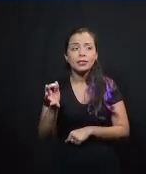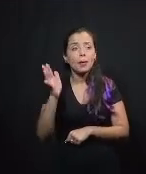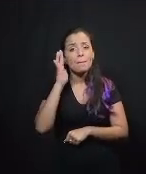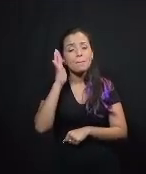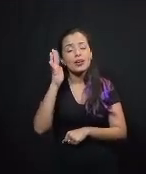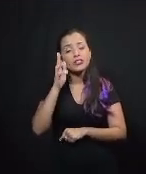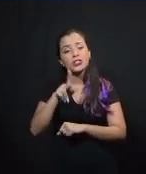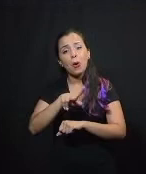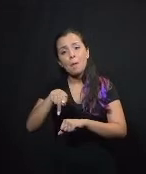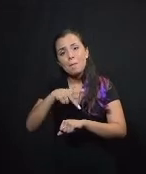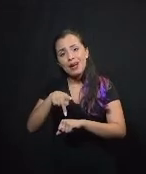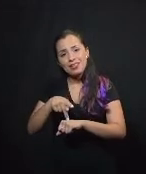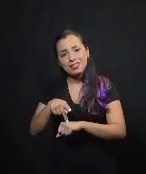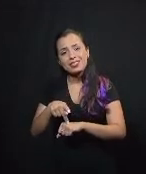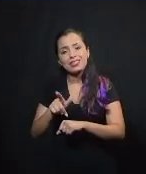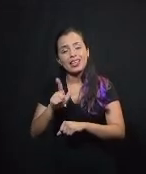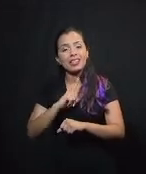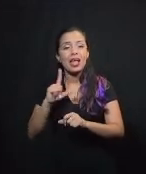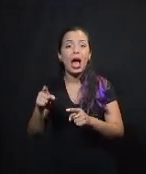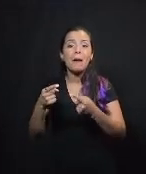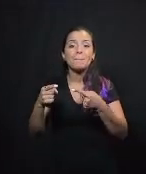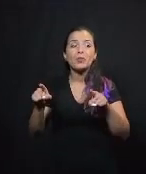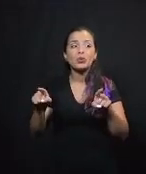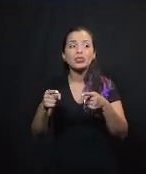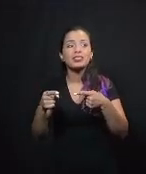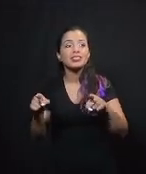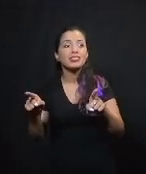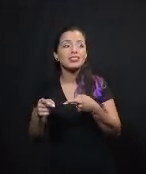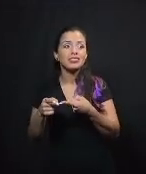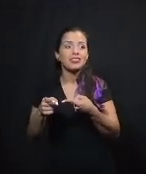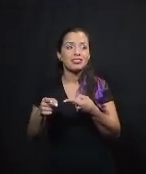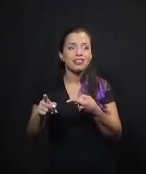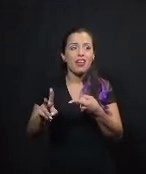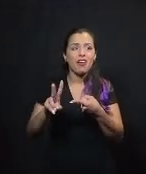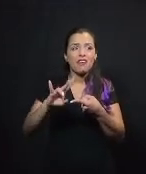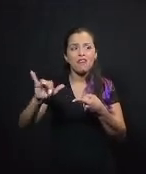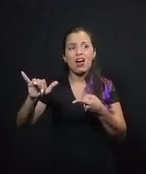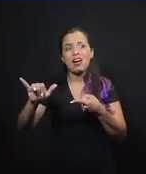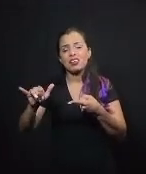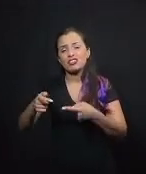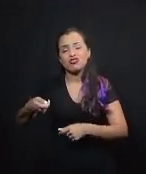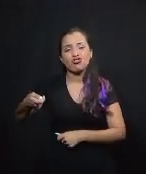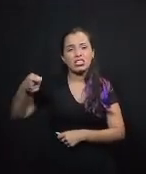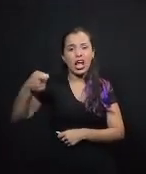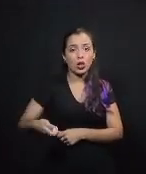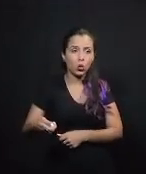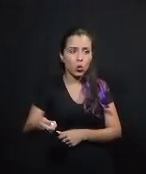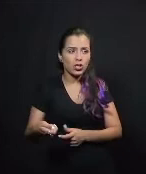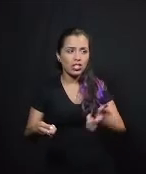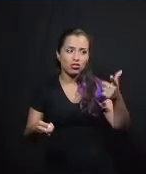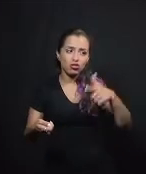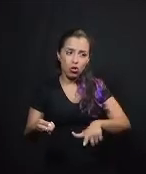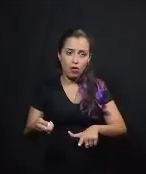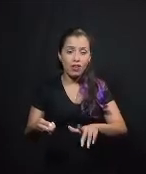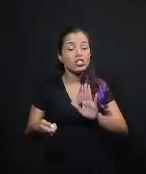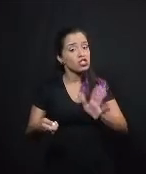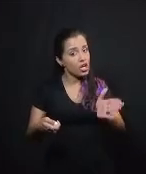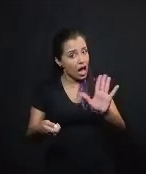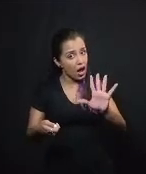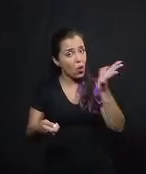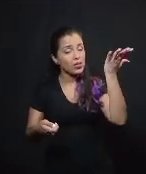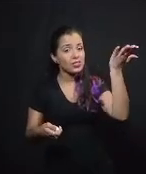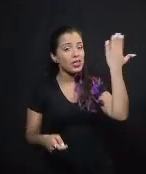país que tem a música popular que ele tem vai virar uma ditadura sinistra? Já virou uma vez, mas